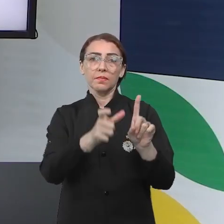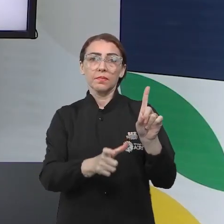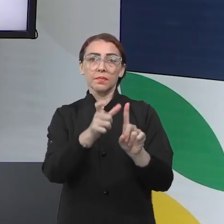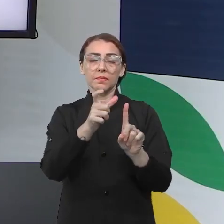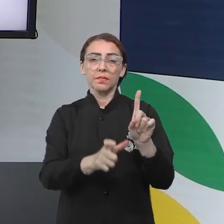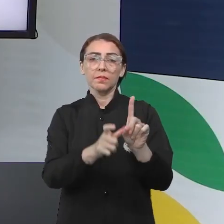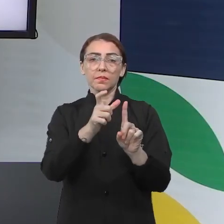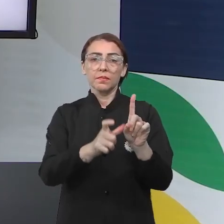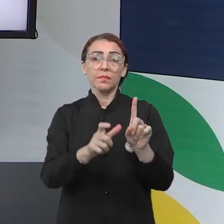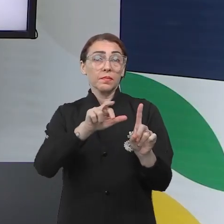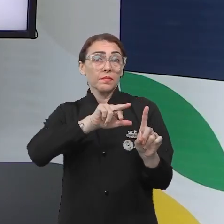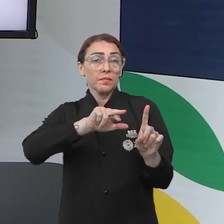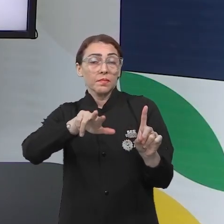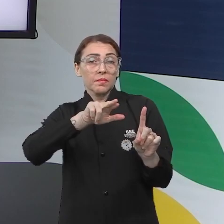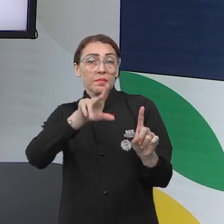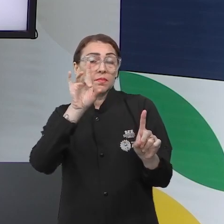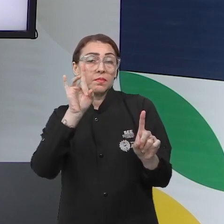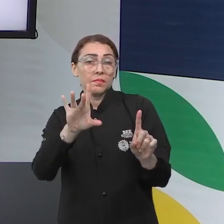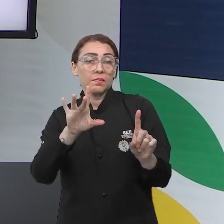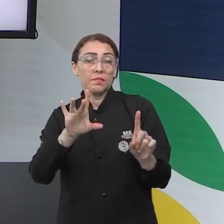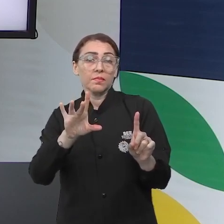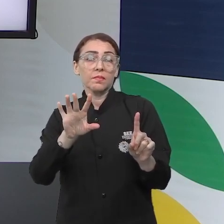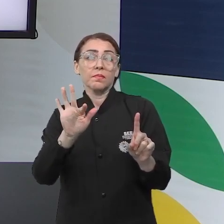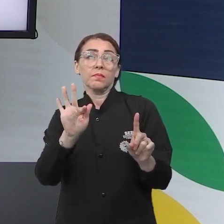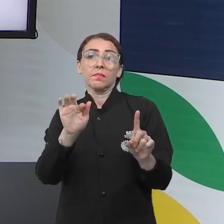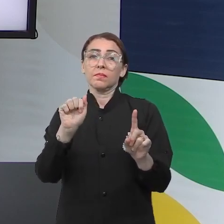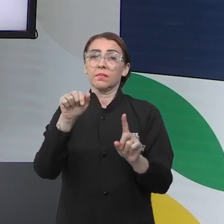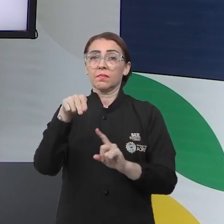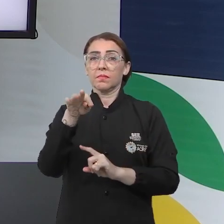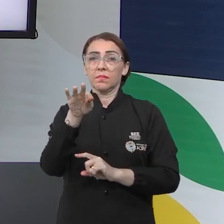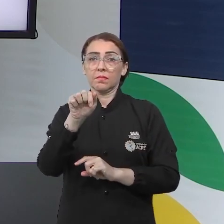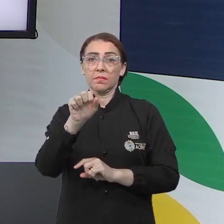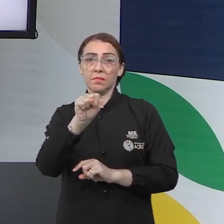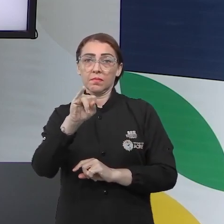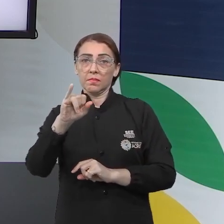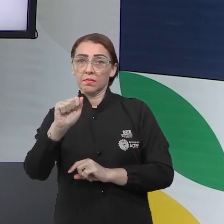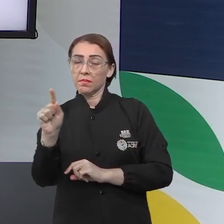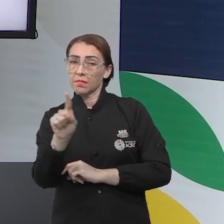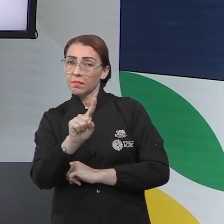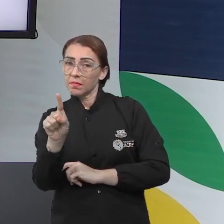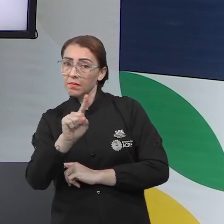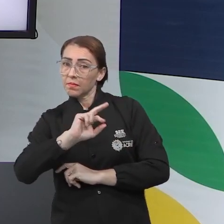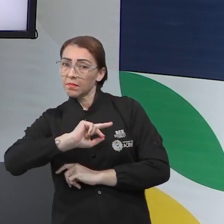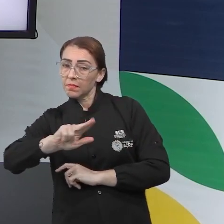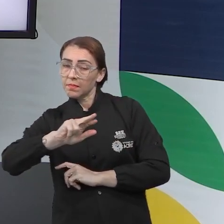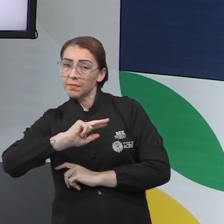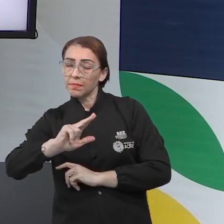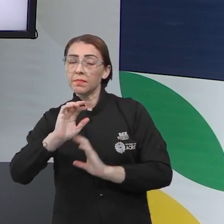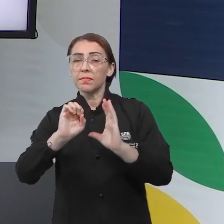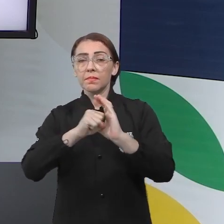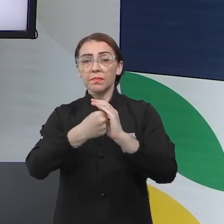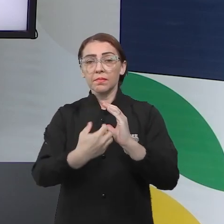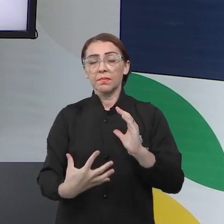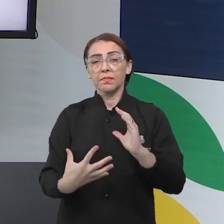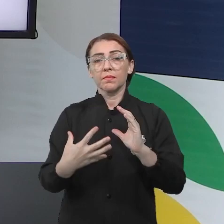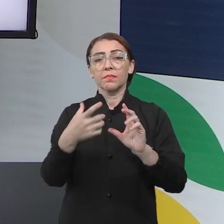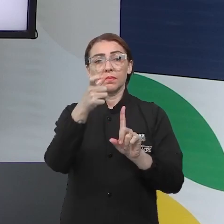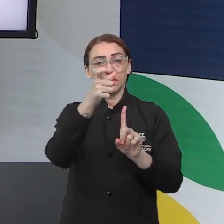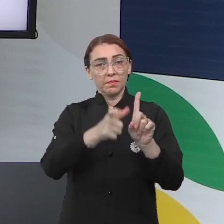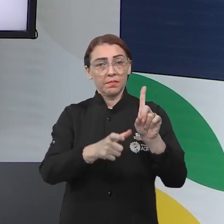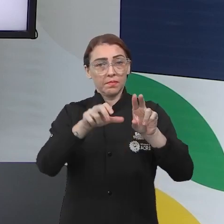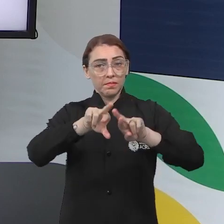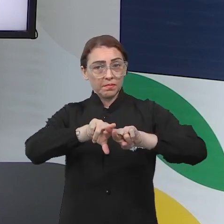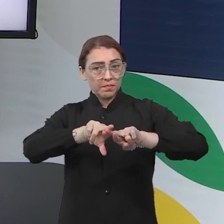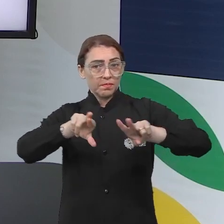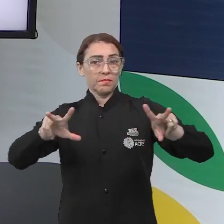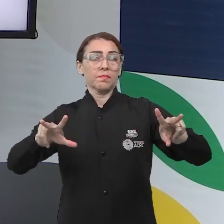personagem, ela não se trata de uma fantasia. É importante a gente lembrar que A caracterização do personagem e fantasia são